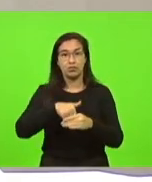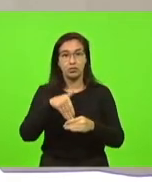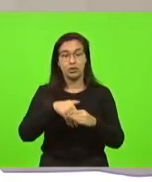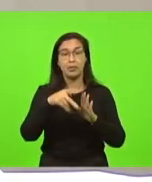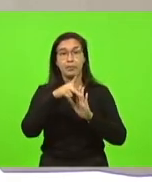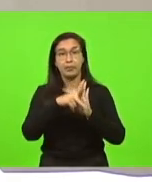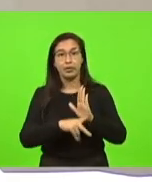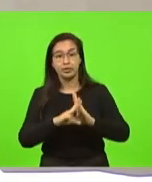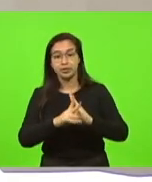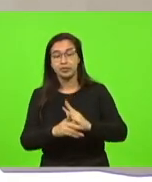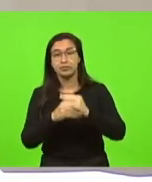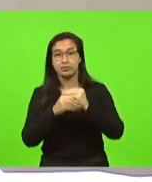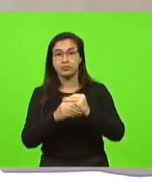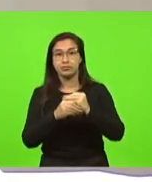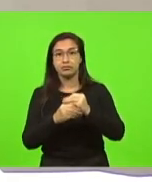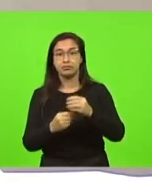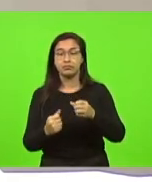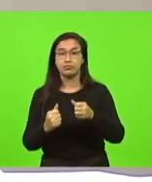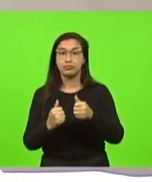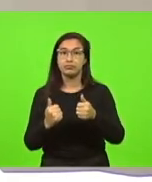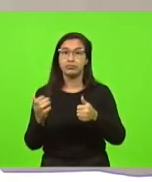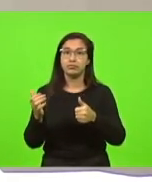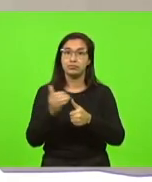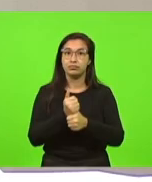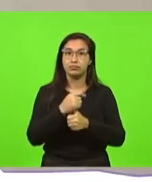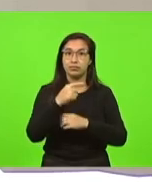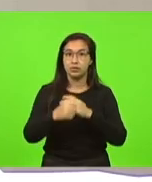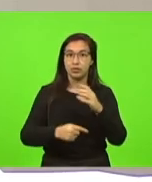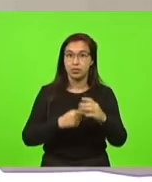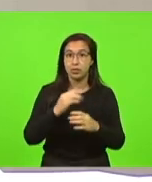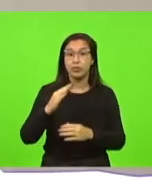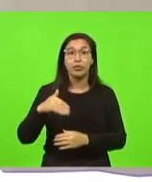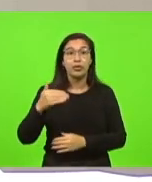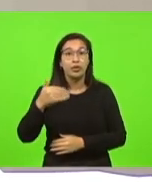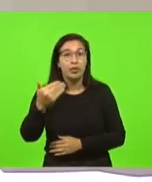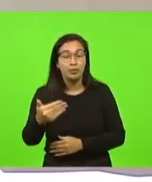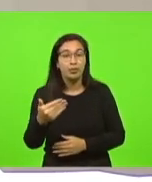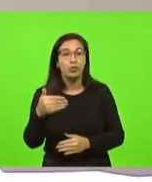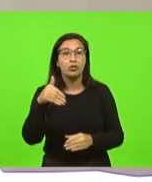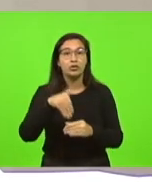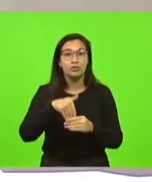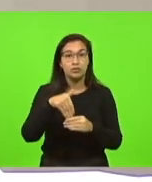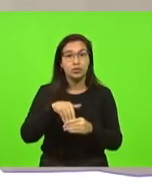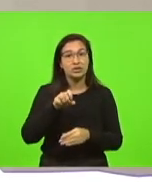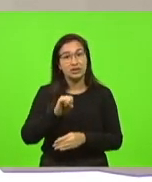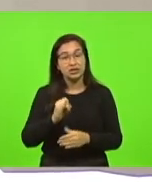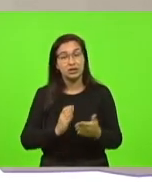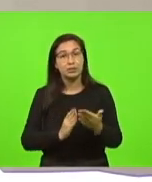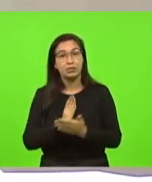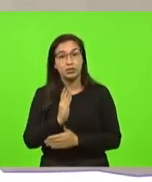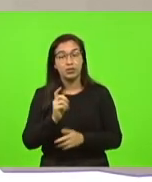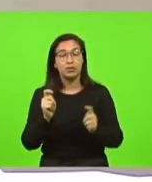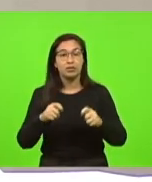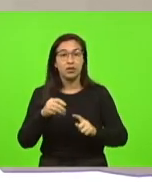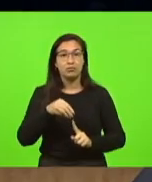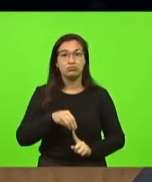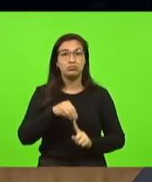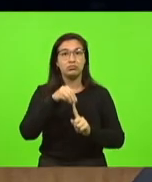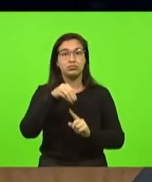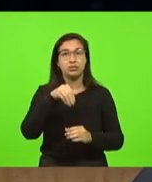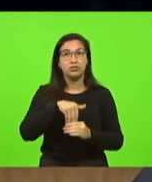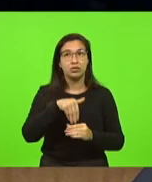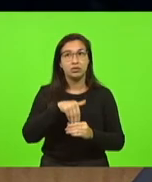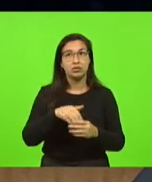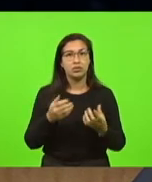emenda substitutiva global e, na sequência, nós votaremos, se o projeto for aprovado, nós votaremos os destaques. Presidente, eu gostaria de justificar o